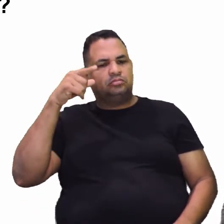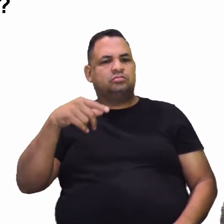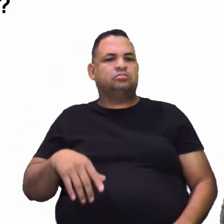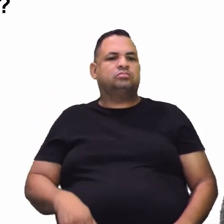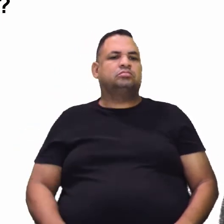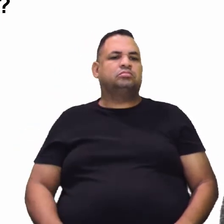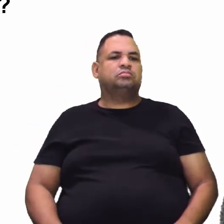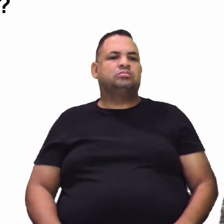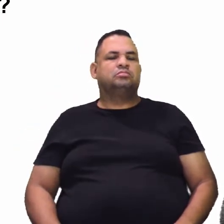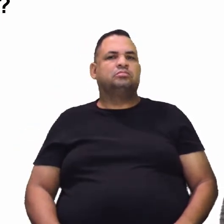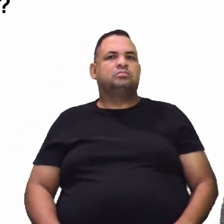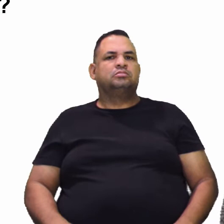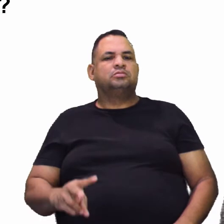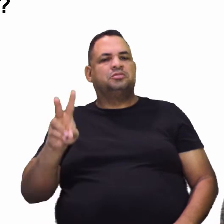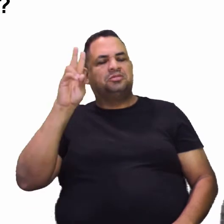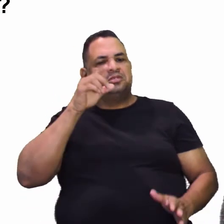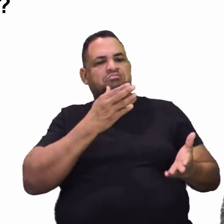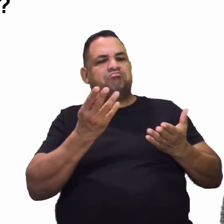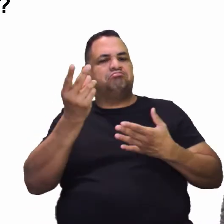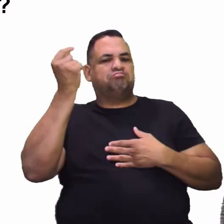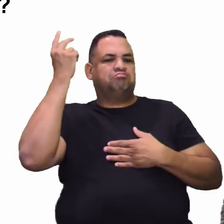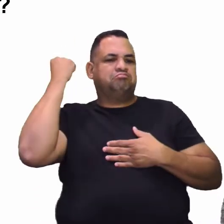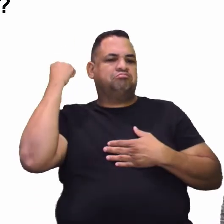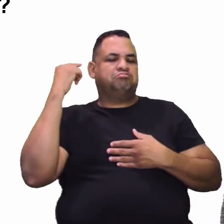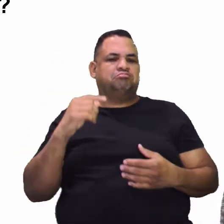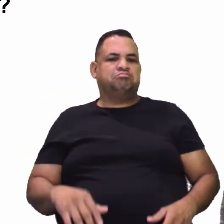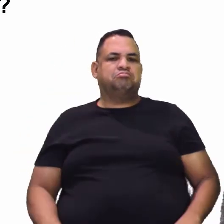Monday, segunda passada, often,